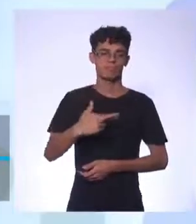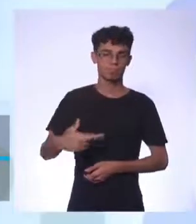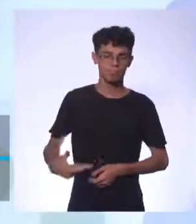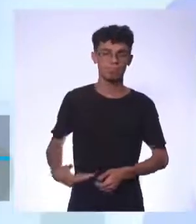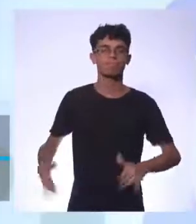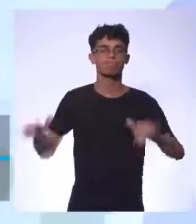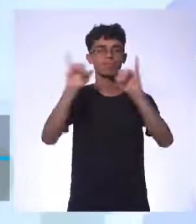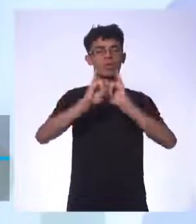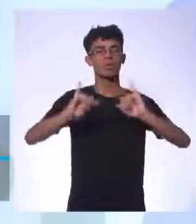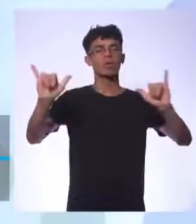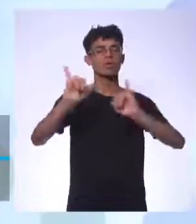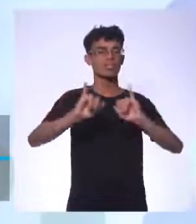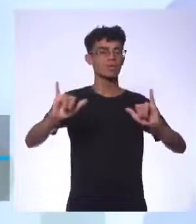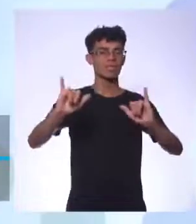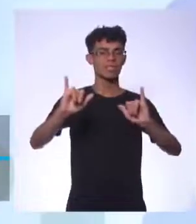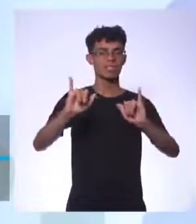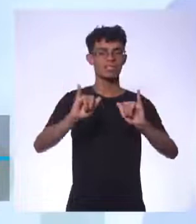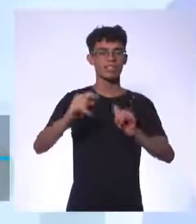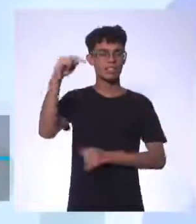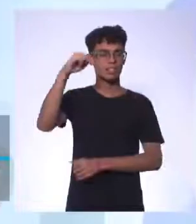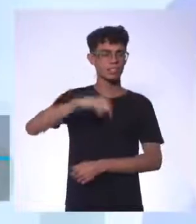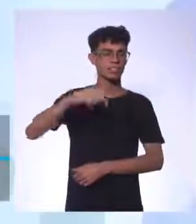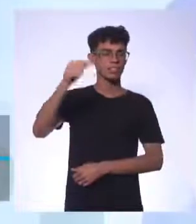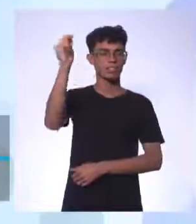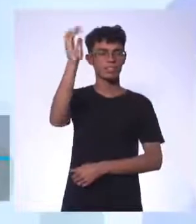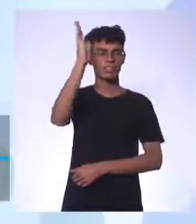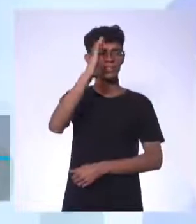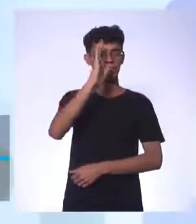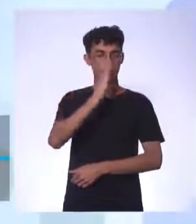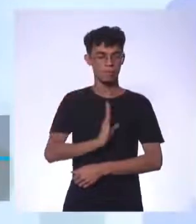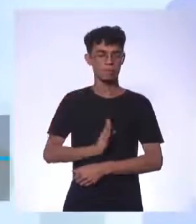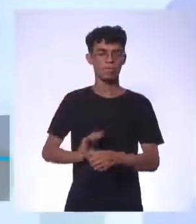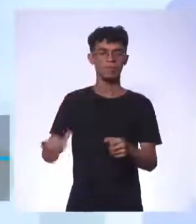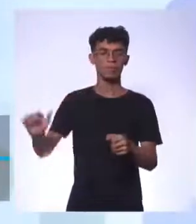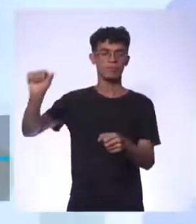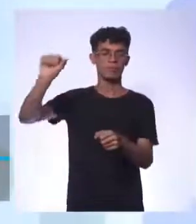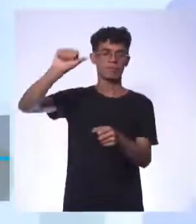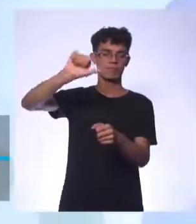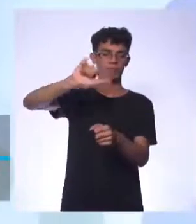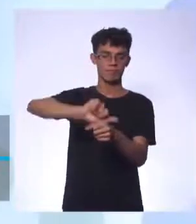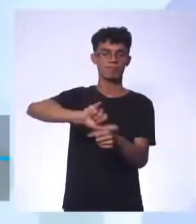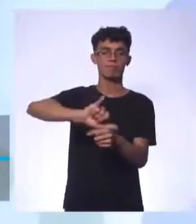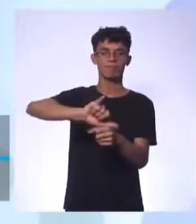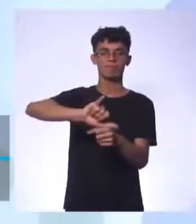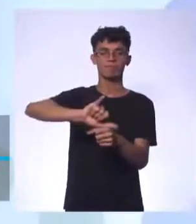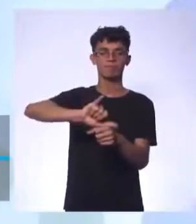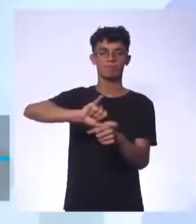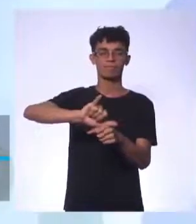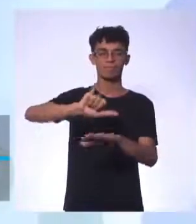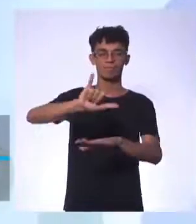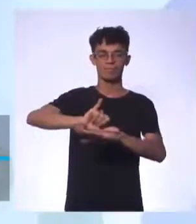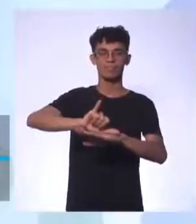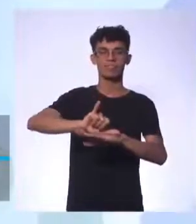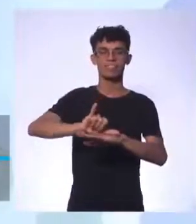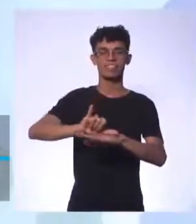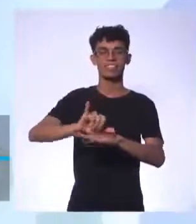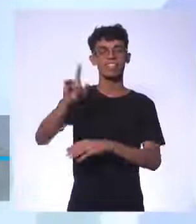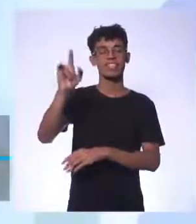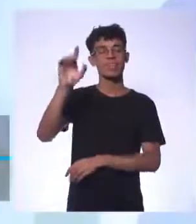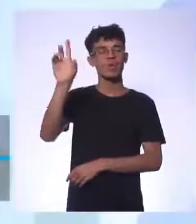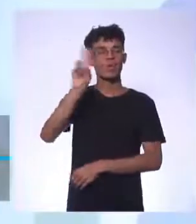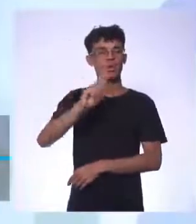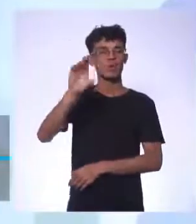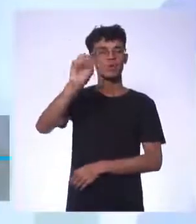a capital do Brasil, no caso a capital de Minas, que eles queriam emancipar, sendo a cidade de São João del Rei. Já já a gente vai ver